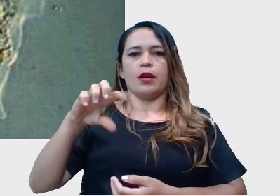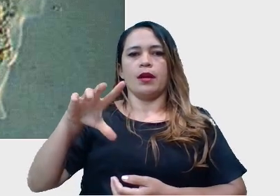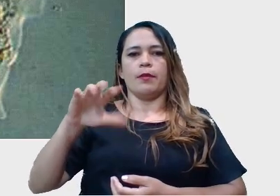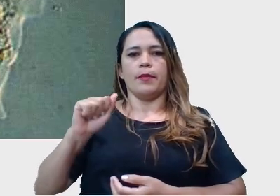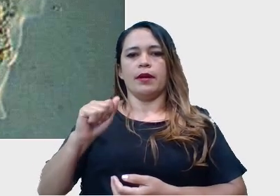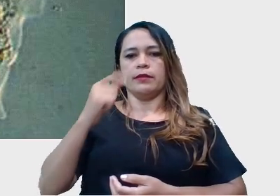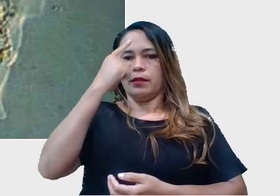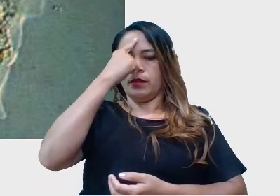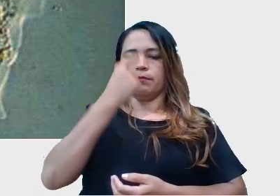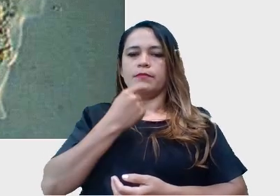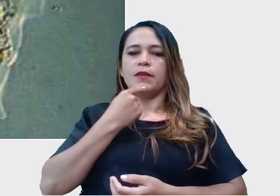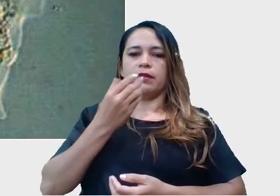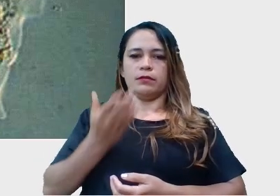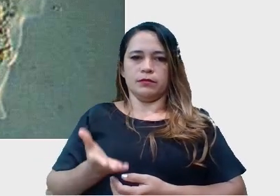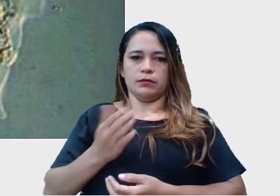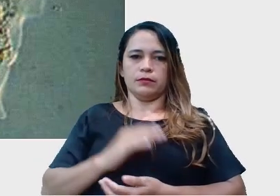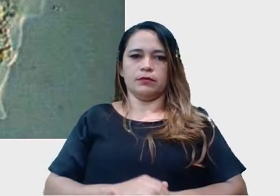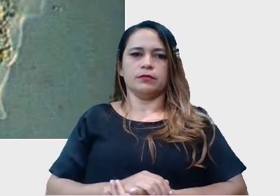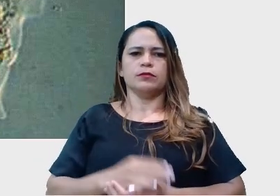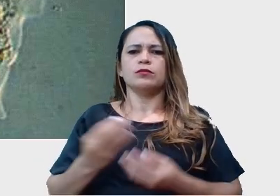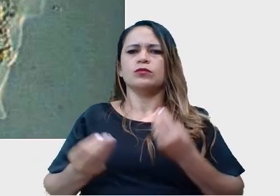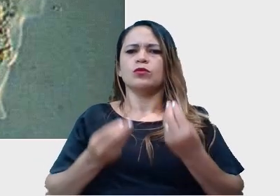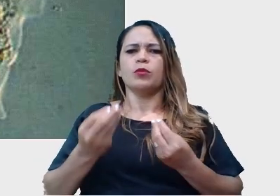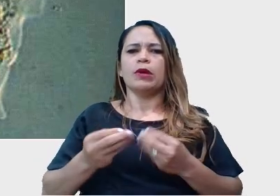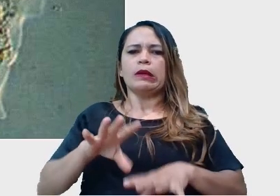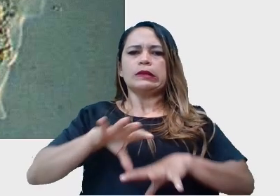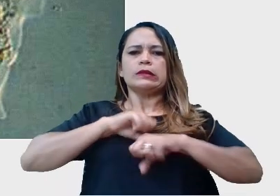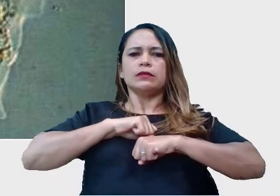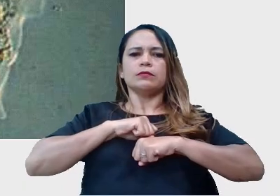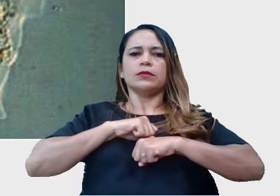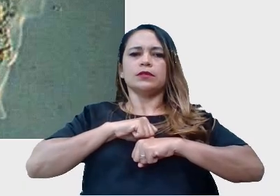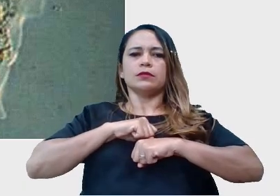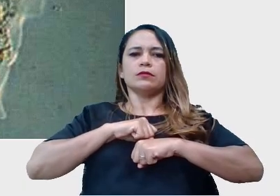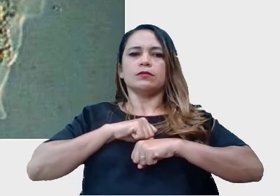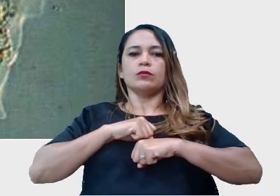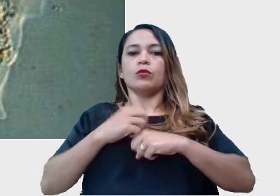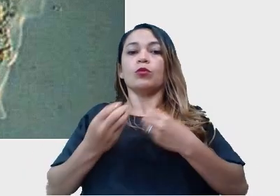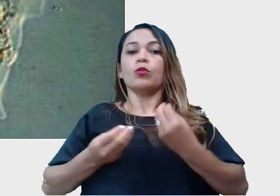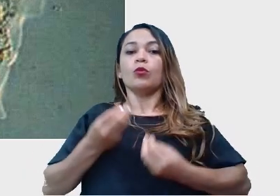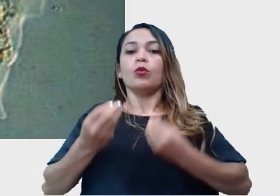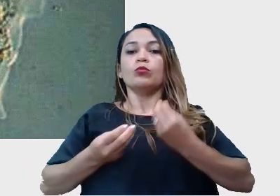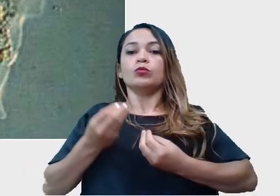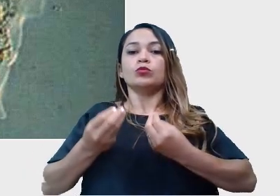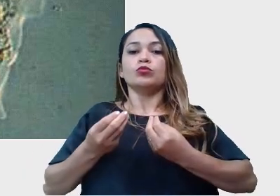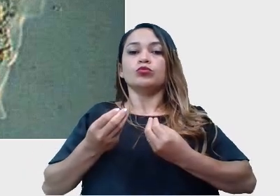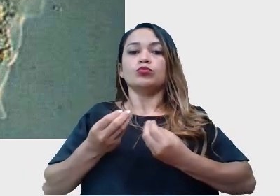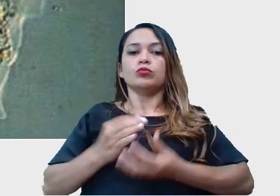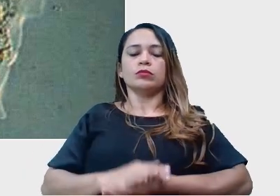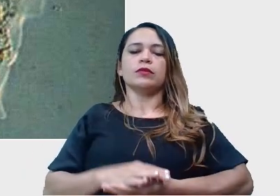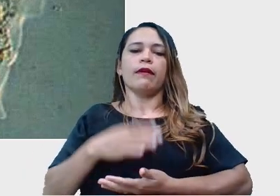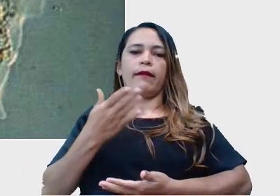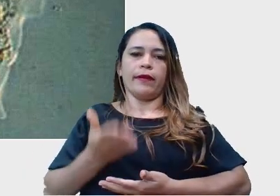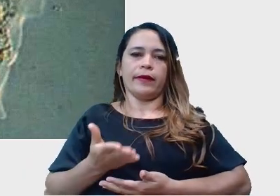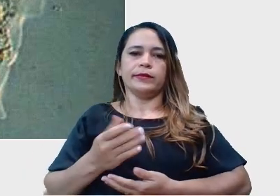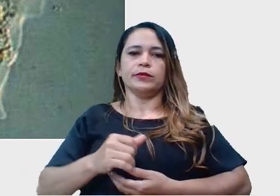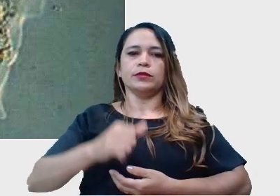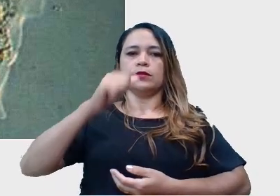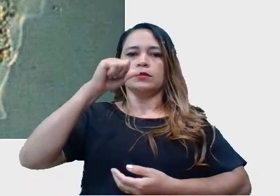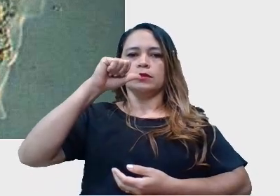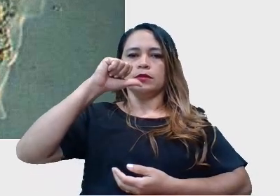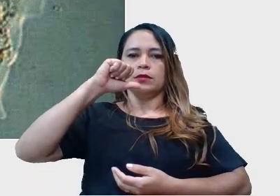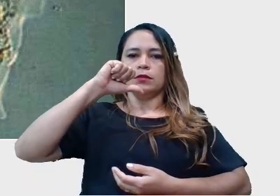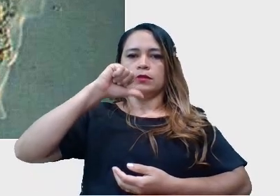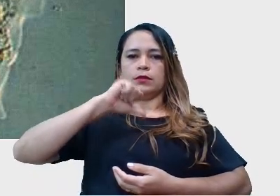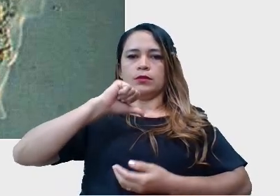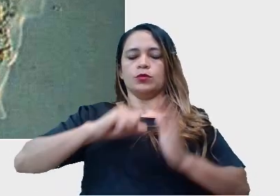cada imagem para você. Como é que a gente pega essa doença? Transmissão é a forma que a gente pega, tá bom? É através da ingestão de